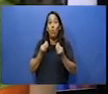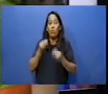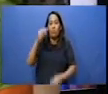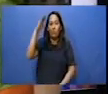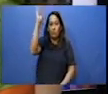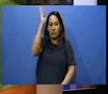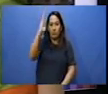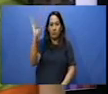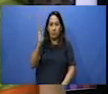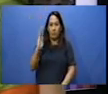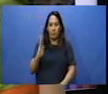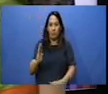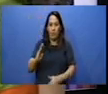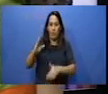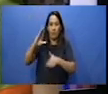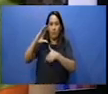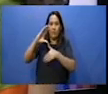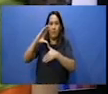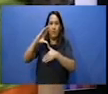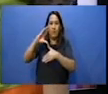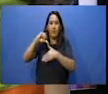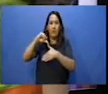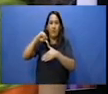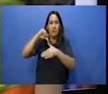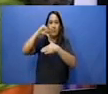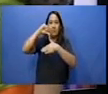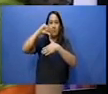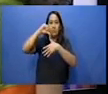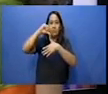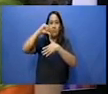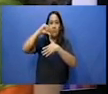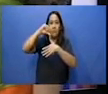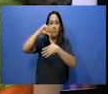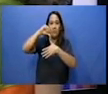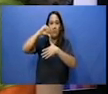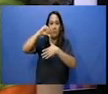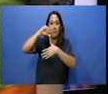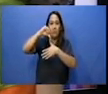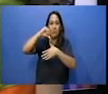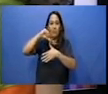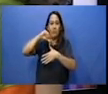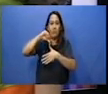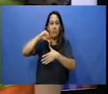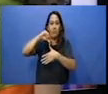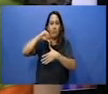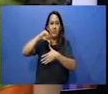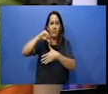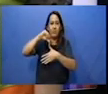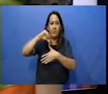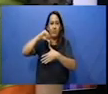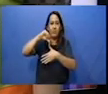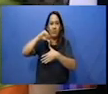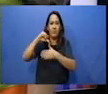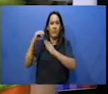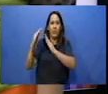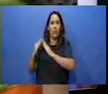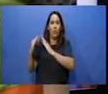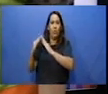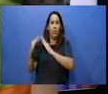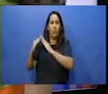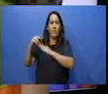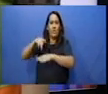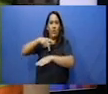Esse daqui é o mapa da América do Sul, tá? E aqui, ó, nasceu aqui do nosso vizinho,